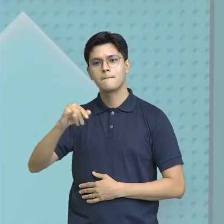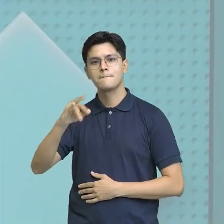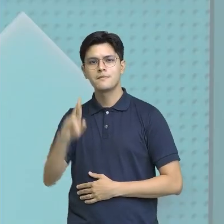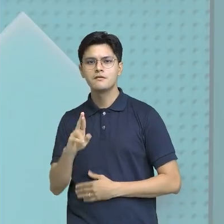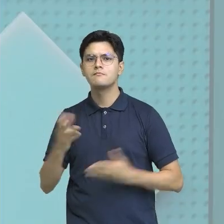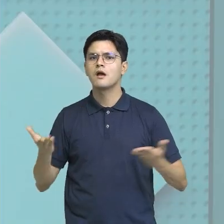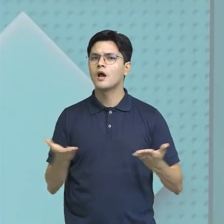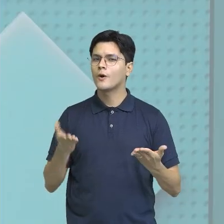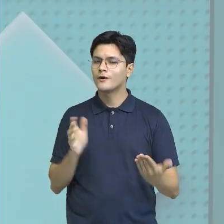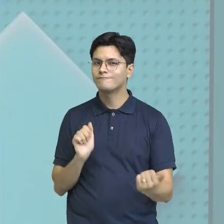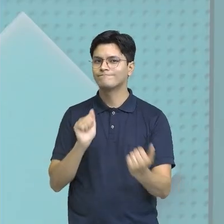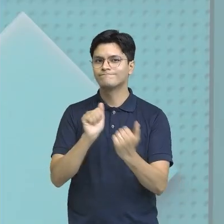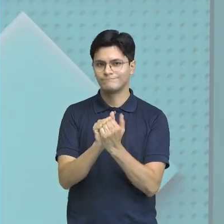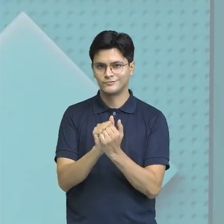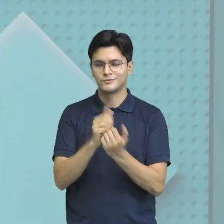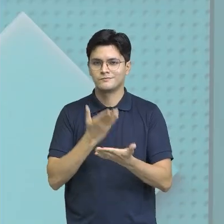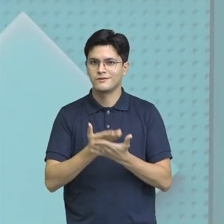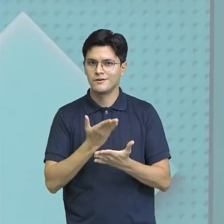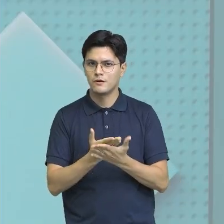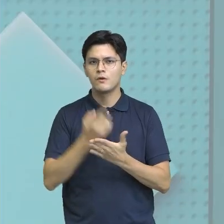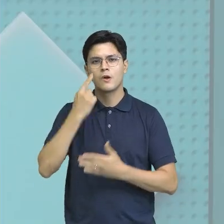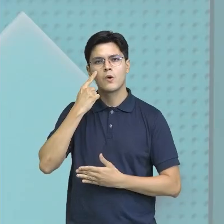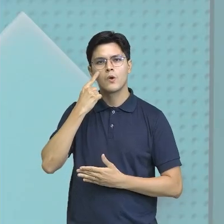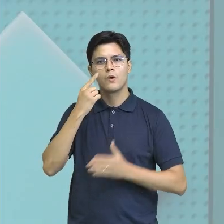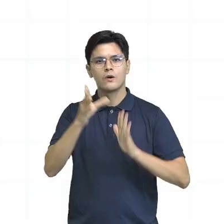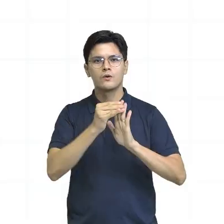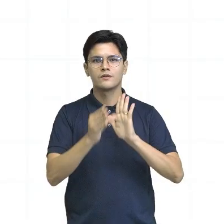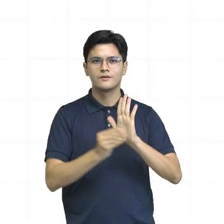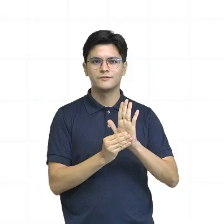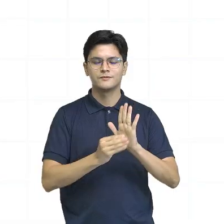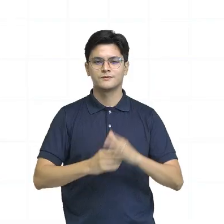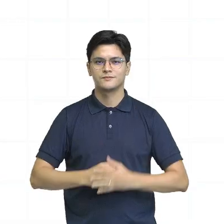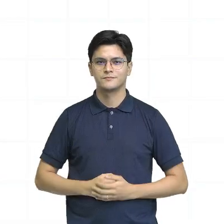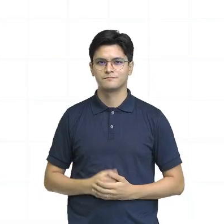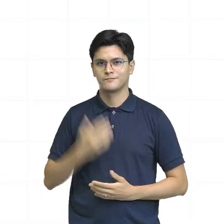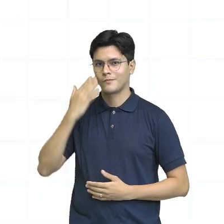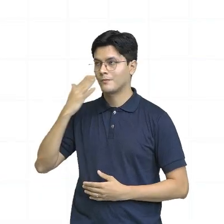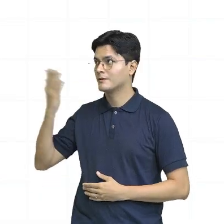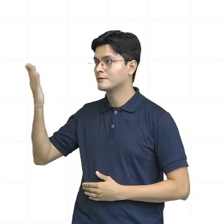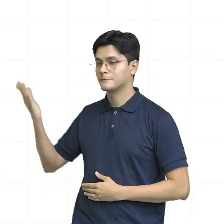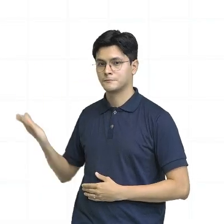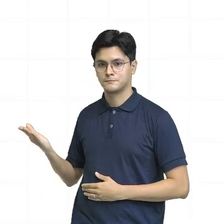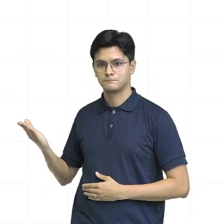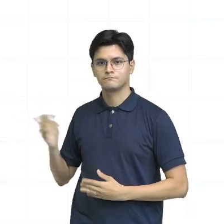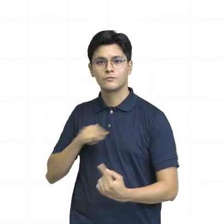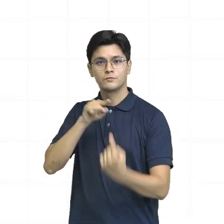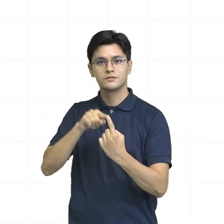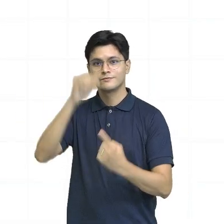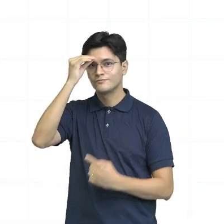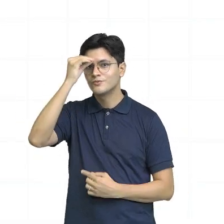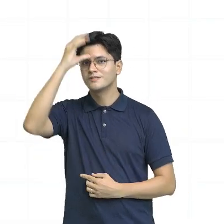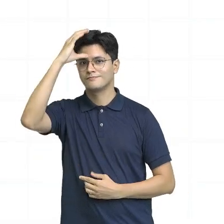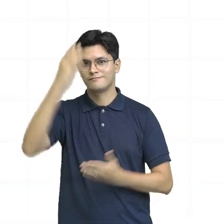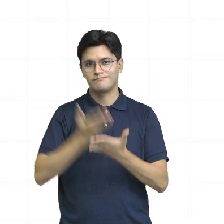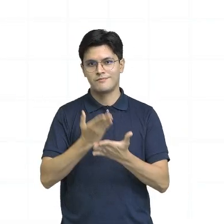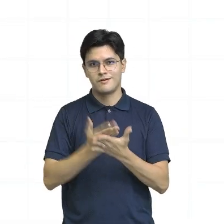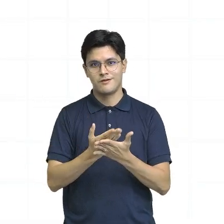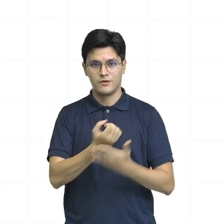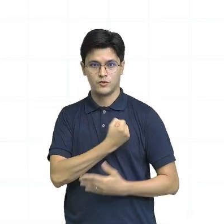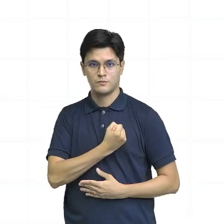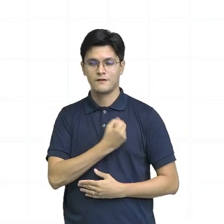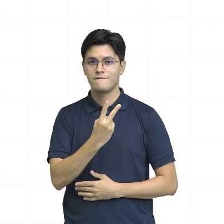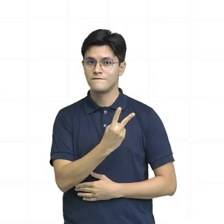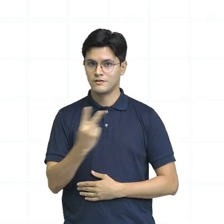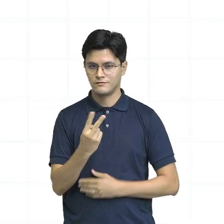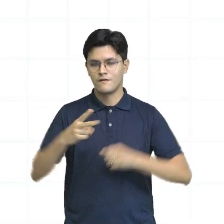nossa aula. Vamos dar uma olhadinha aqui que nós temos no nosso objeto de conhecimento? Nosso objeto de conhecimento, então, da nossa aula 22, verbo